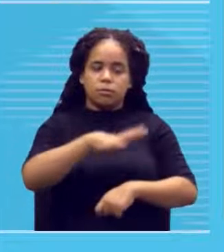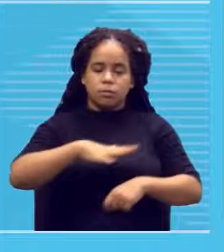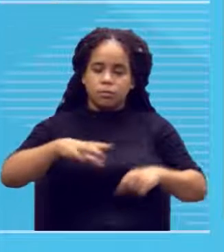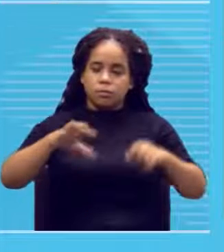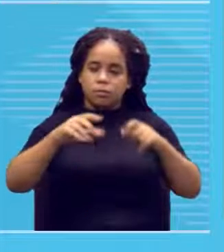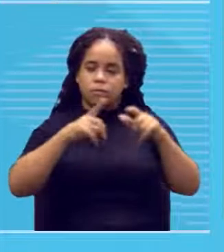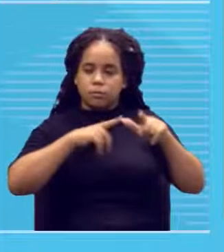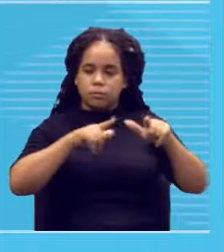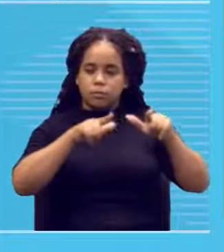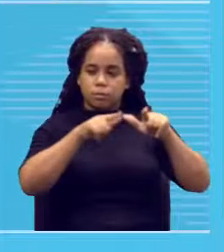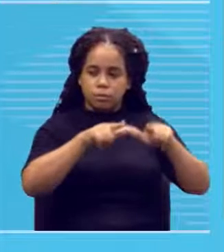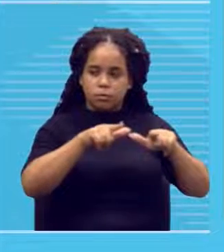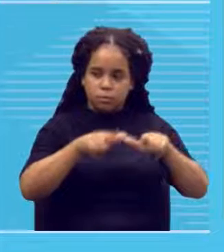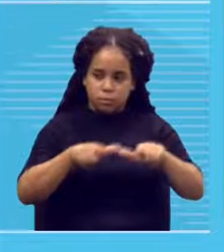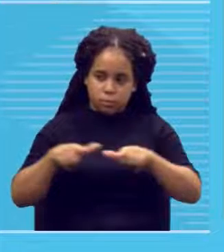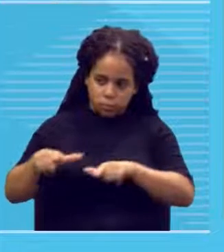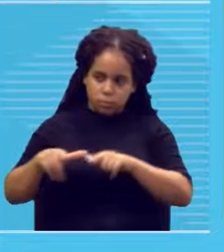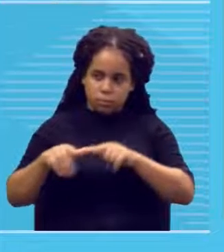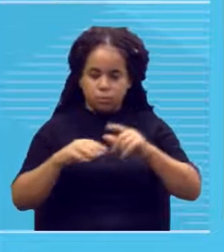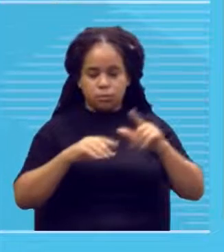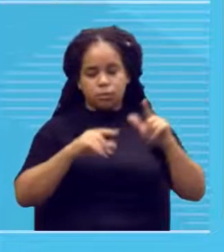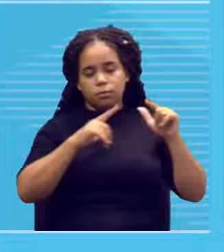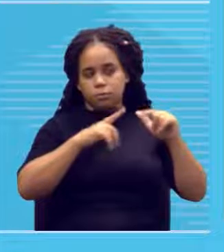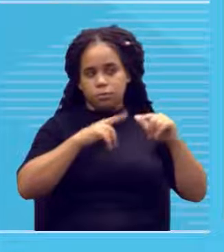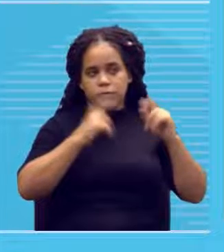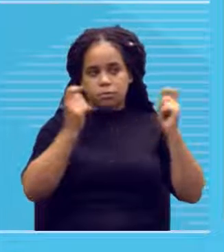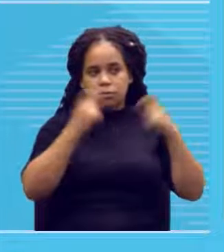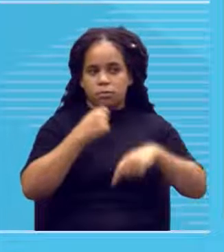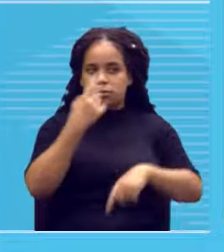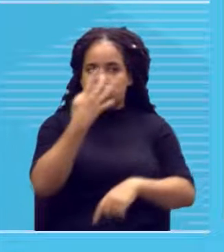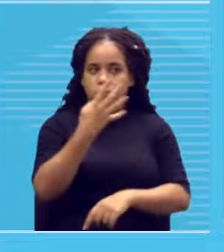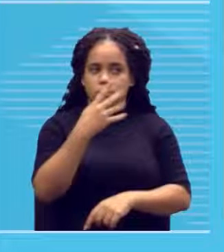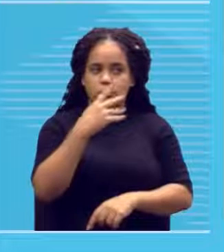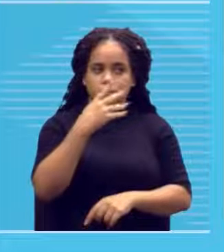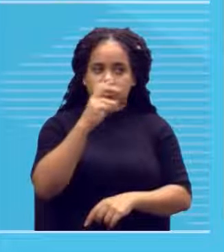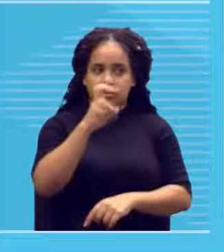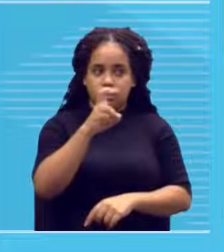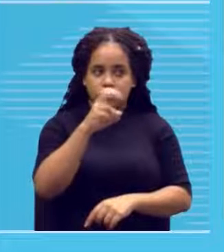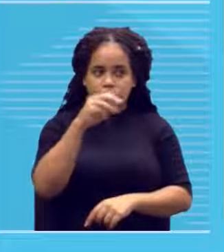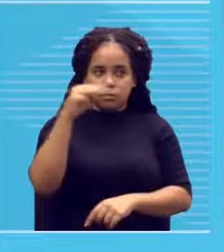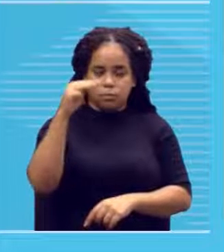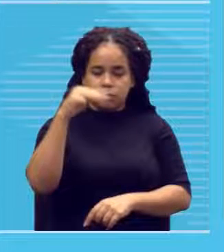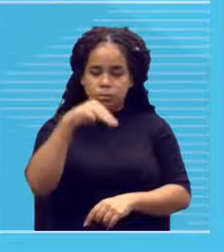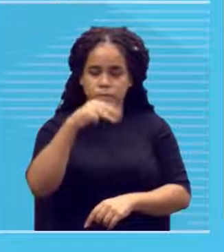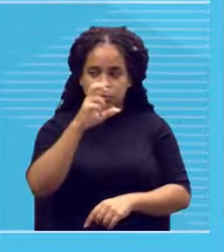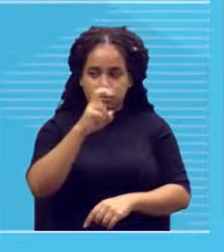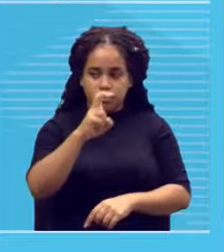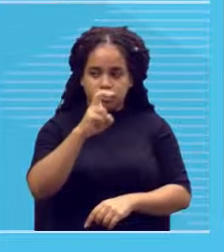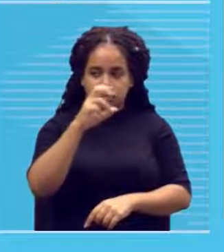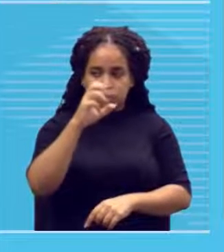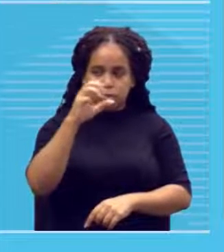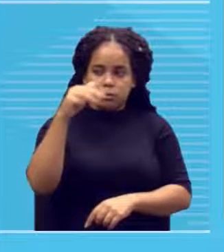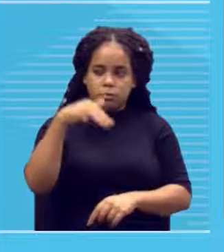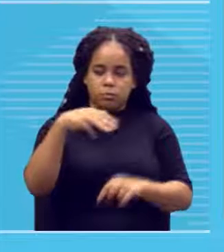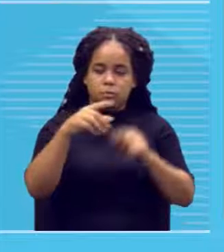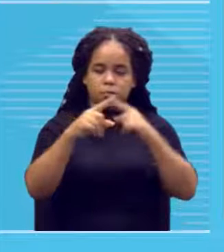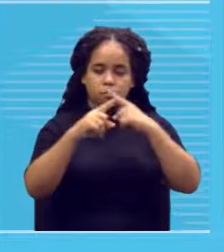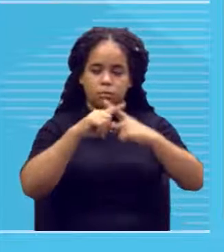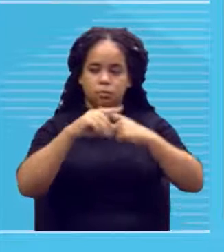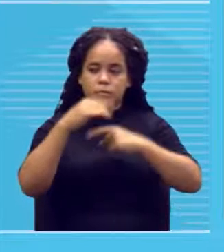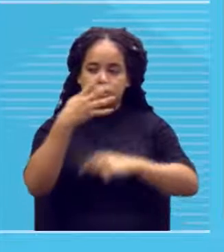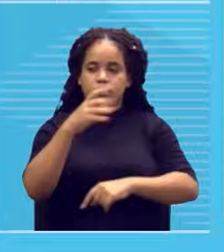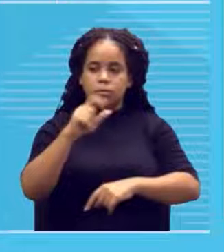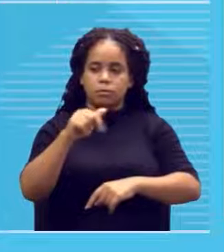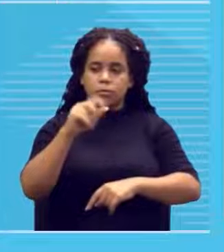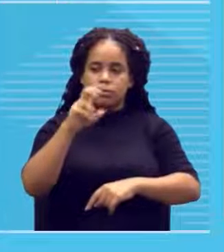que mede 5 metros de comprimento por 4,5 metros de largura Ó você tem aí 5 por